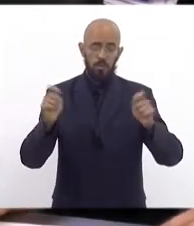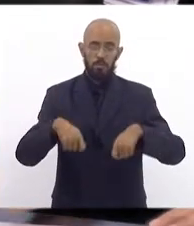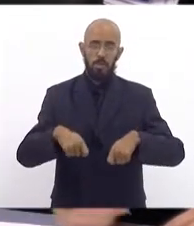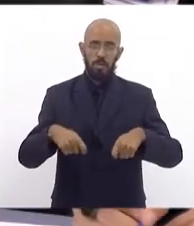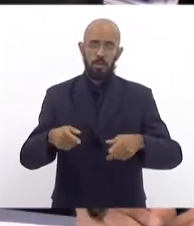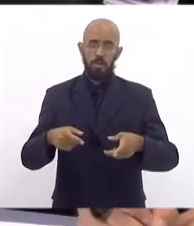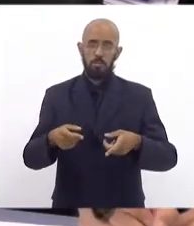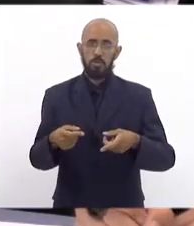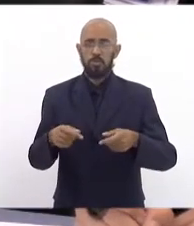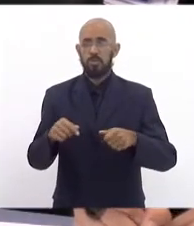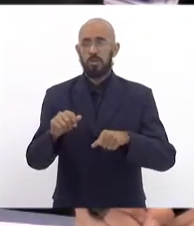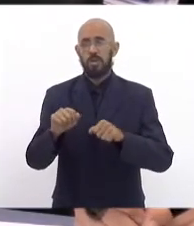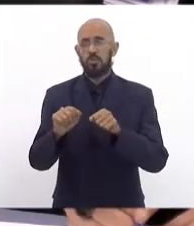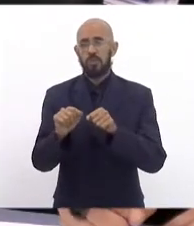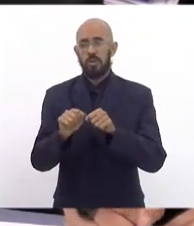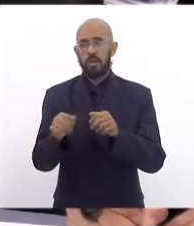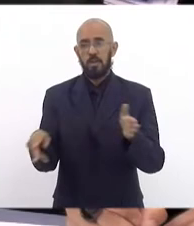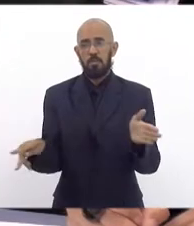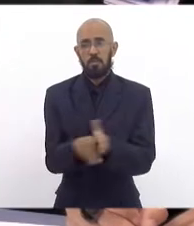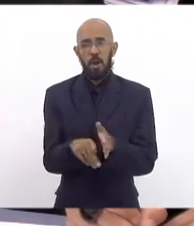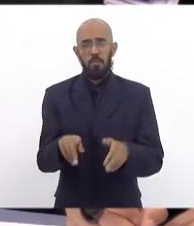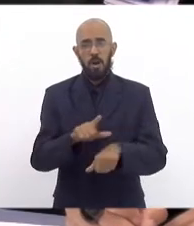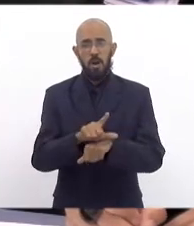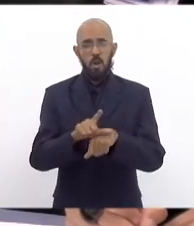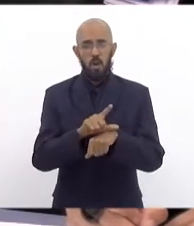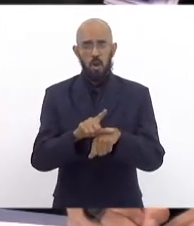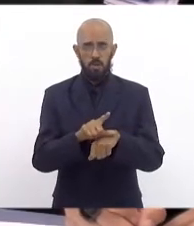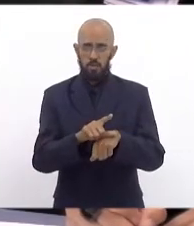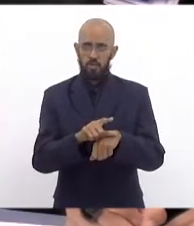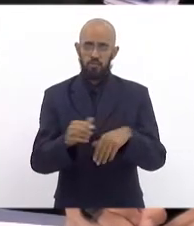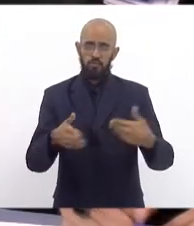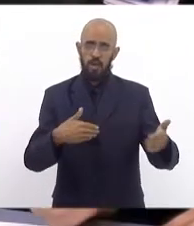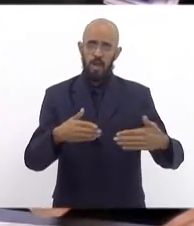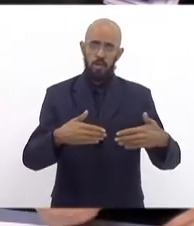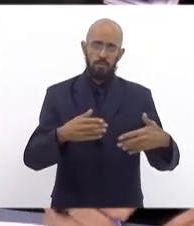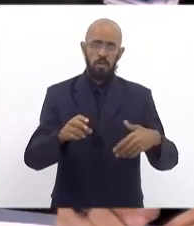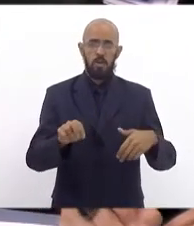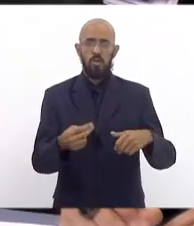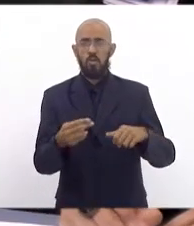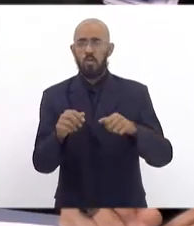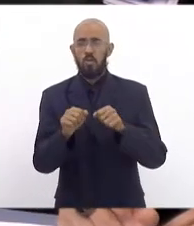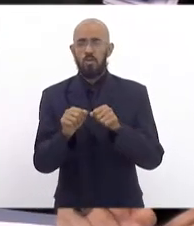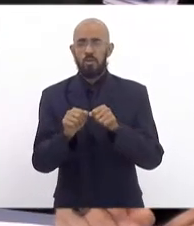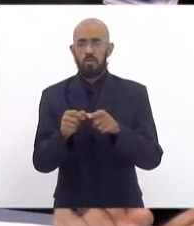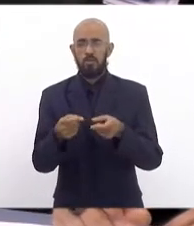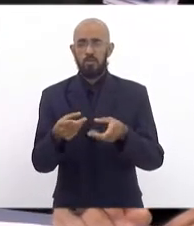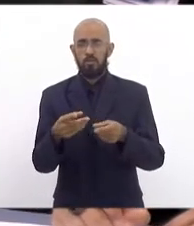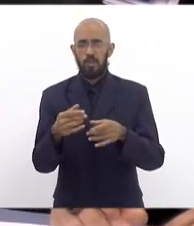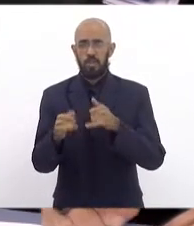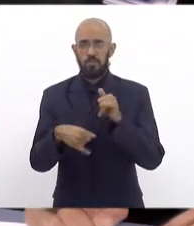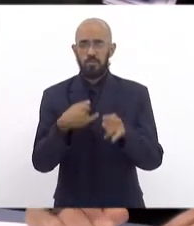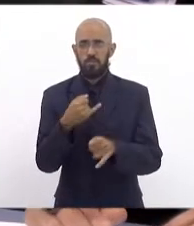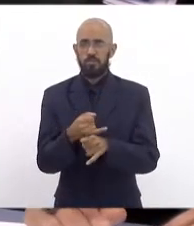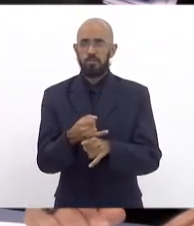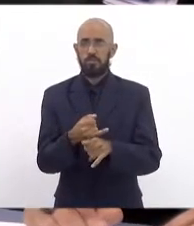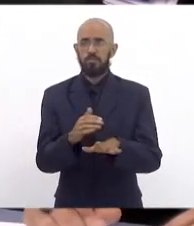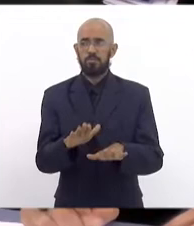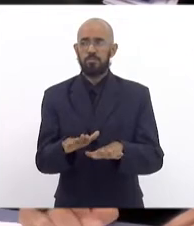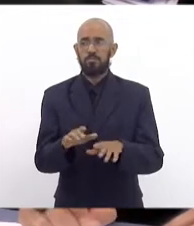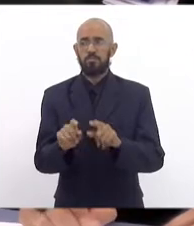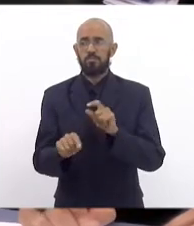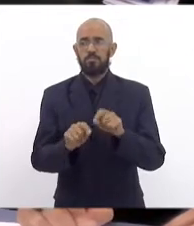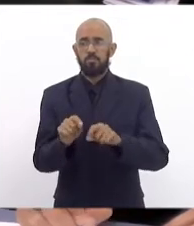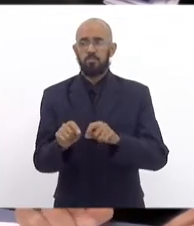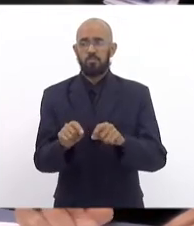possibilidade de fazer uma loja uma venda em loja de fábrica a fazer uma agenda online mas é